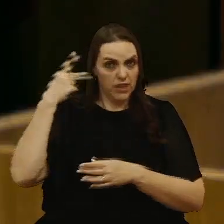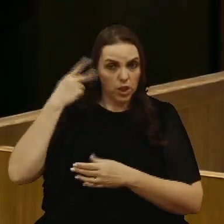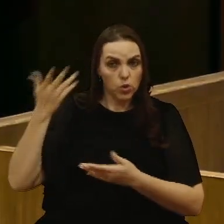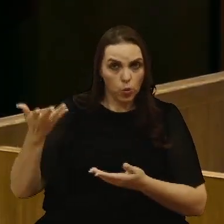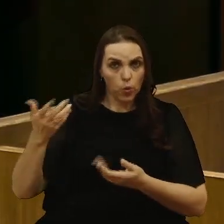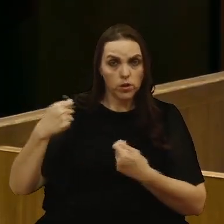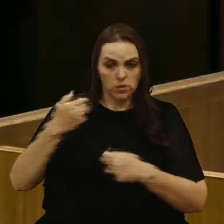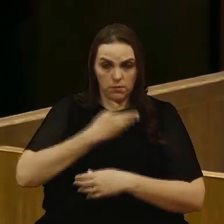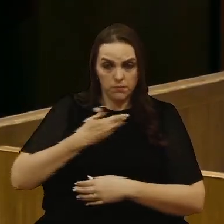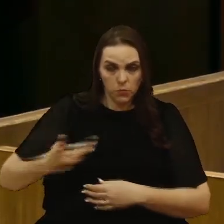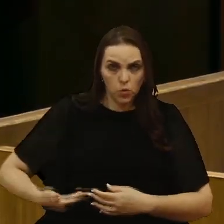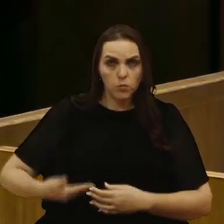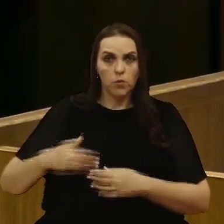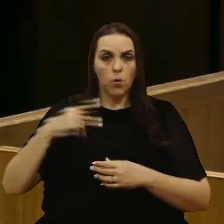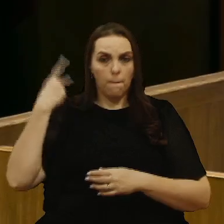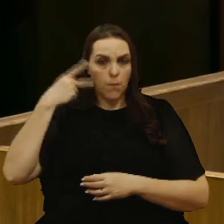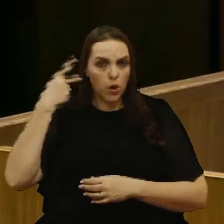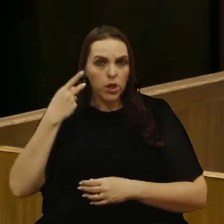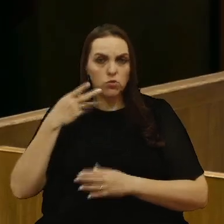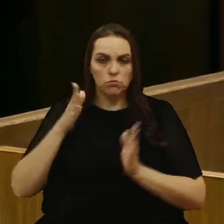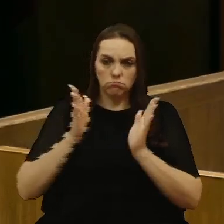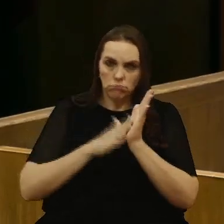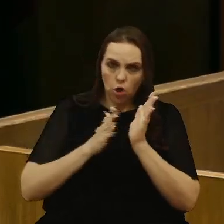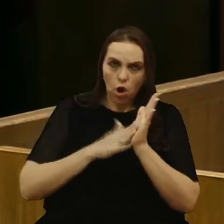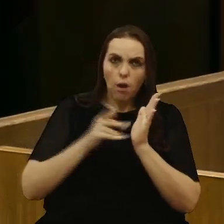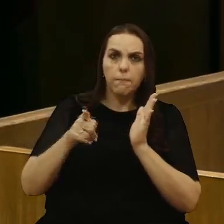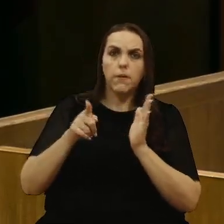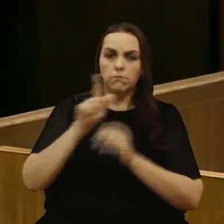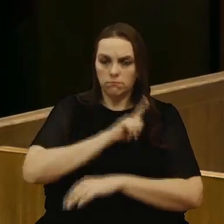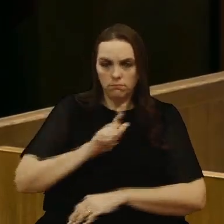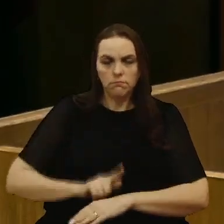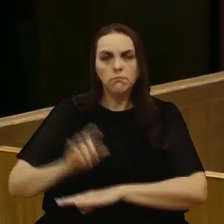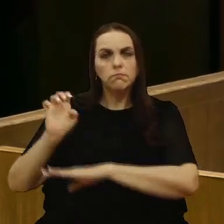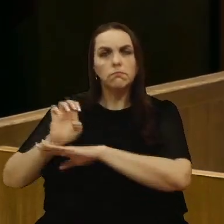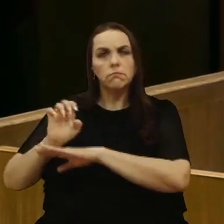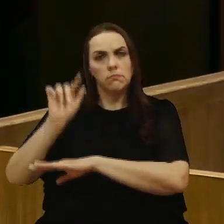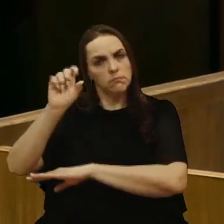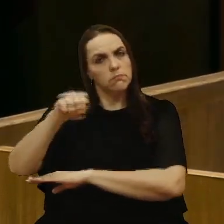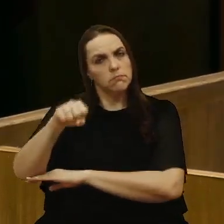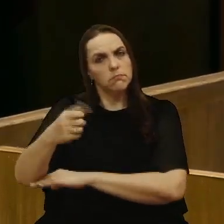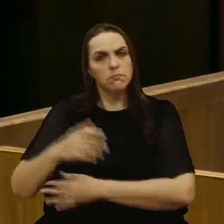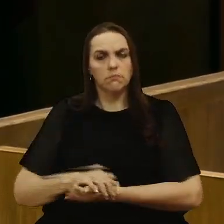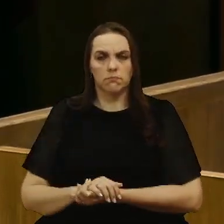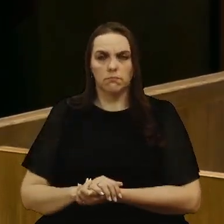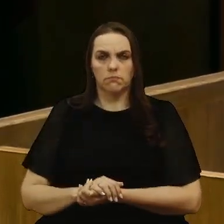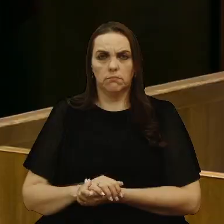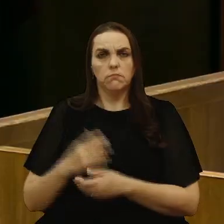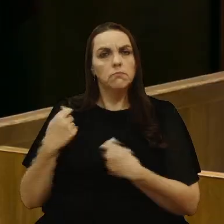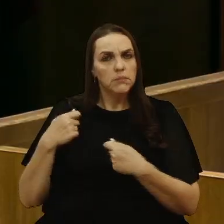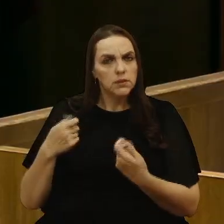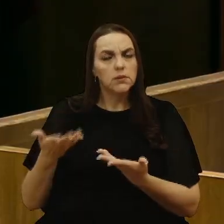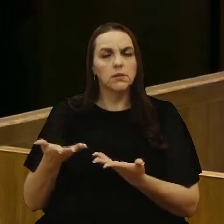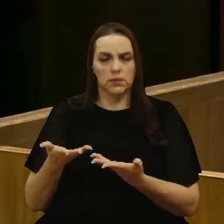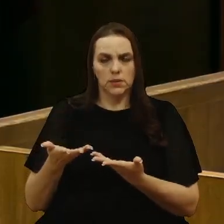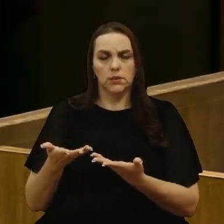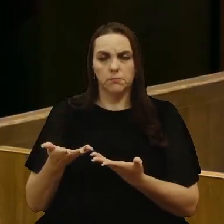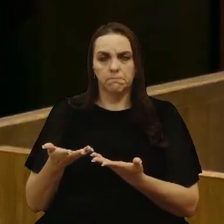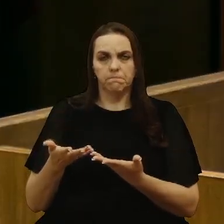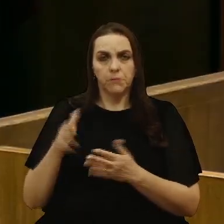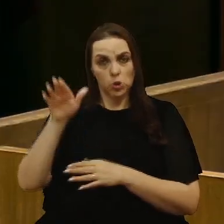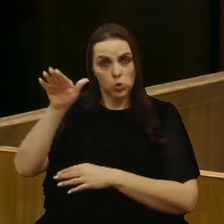estar nesse debate e cobrar do governo do Estado isso, não só a questão